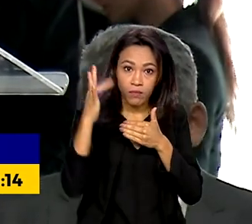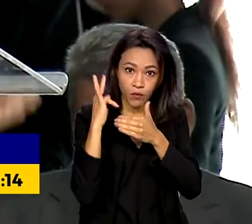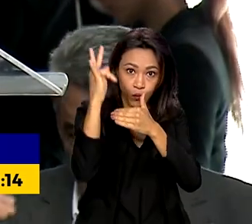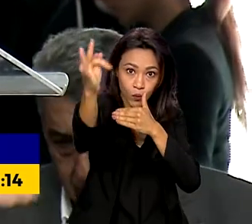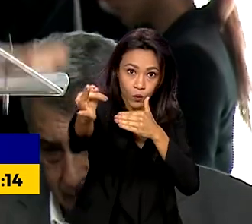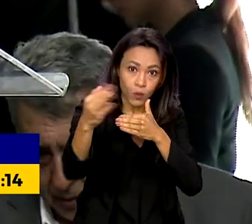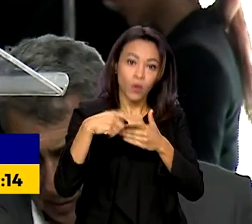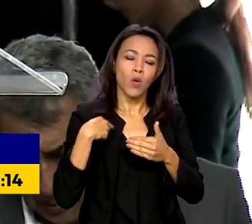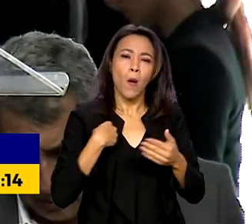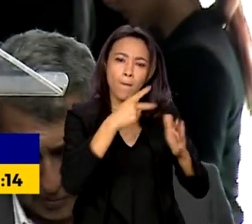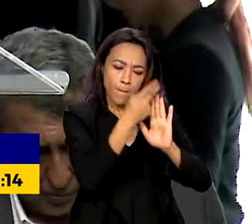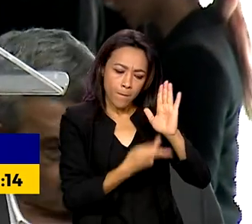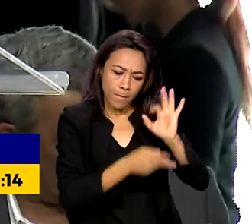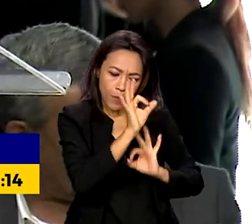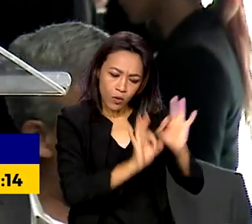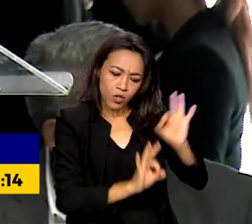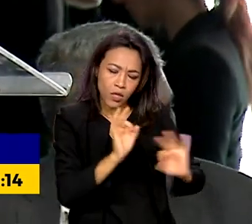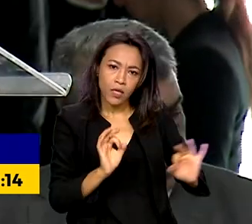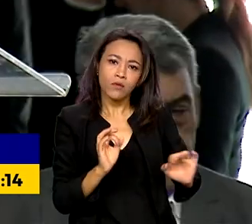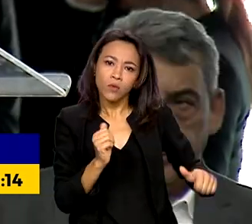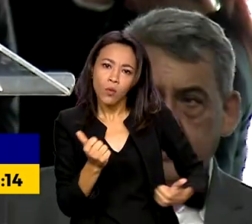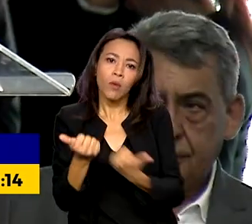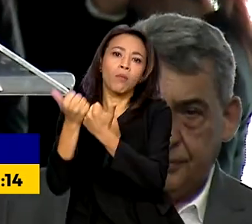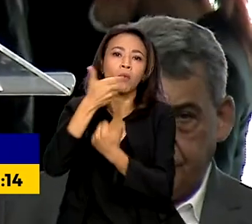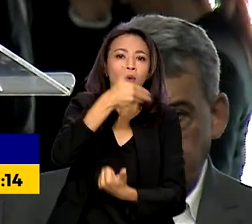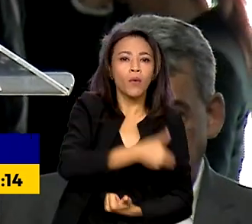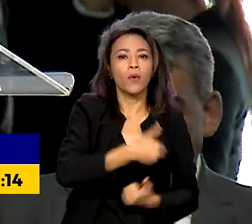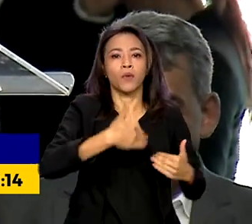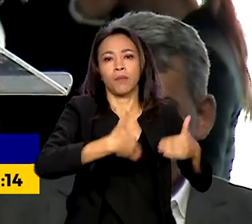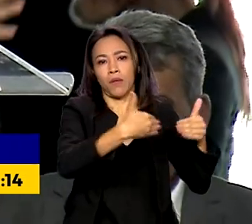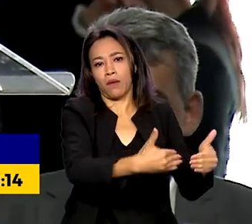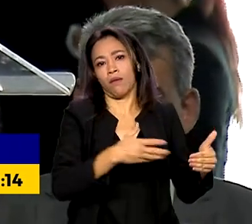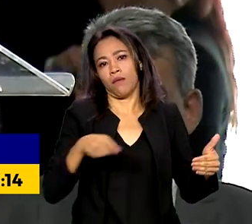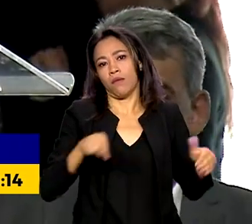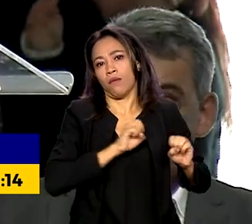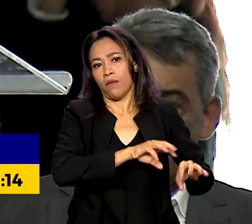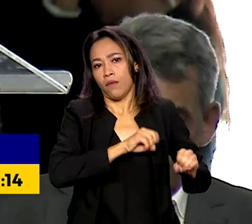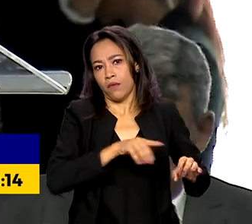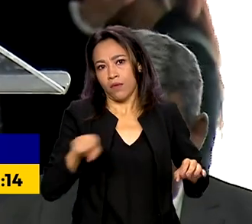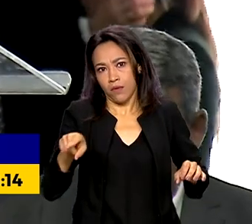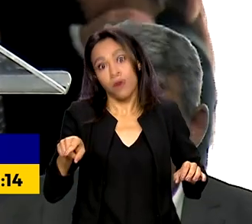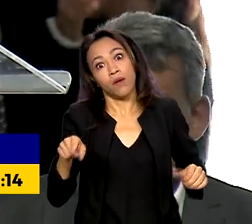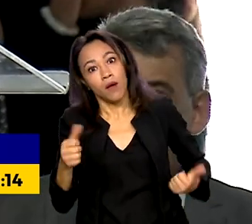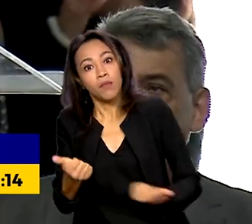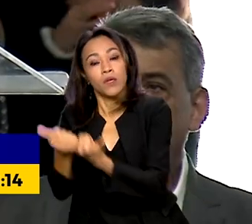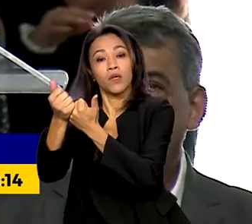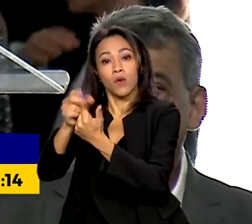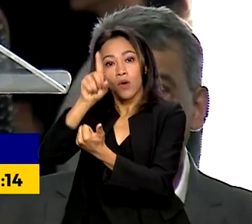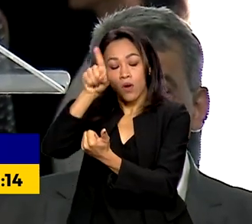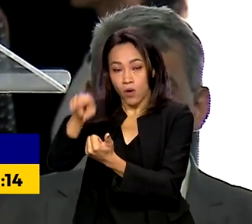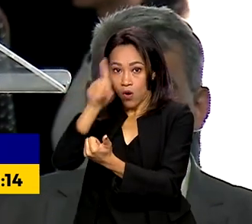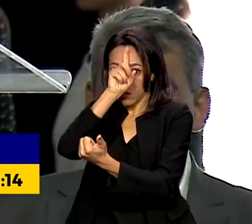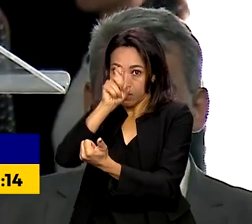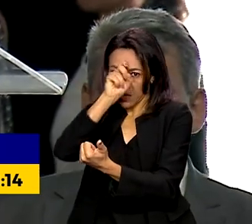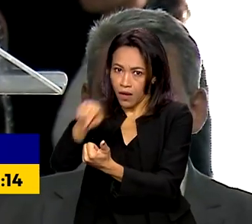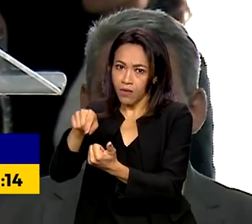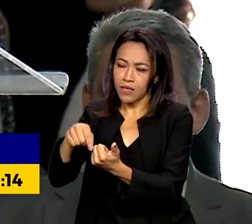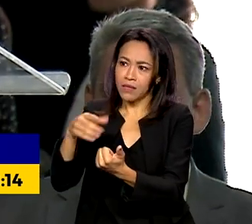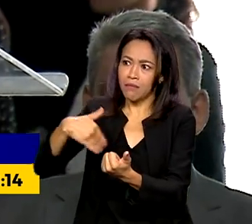trabalhando junto ao MEC, junto ao Ministério da Educação, para que essa nova estrutura de 80 mil metros quadrados